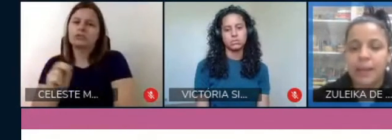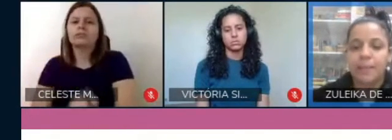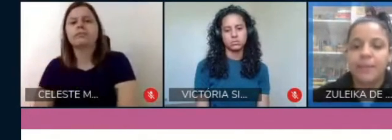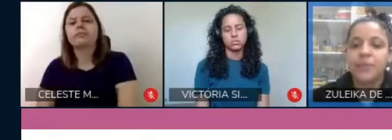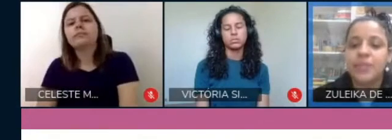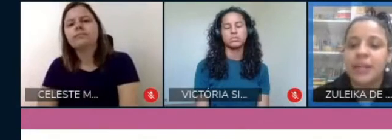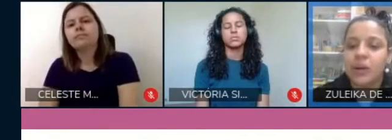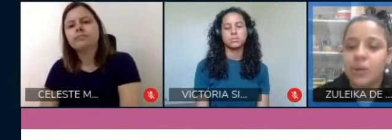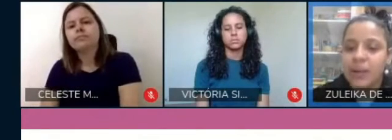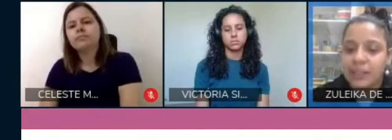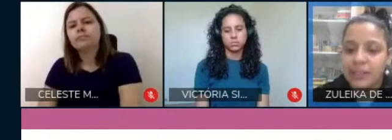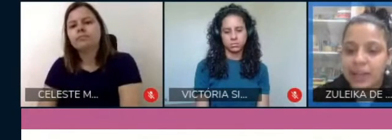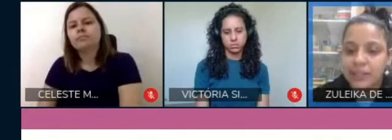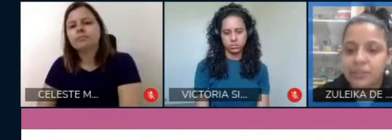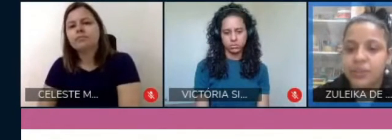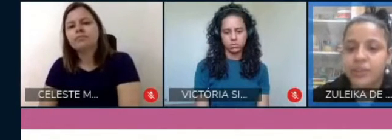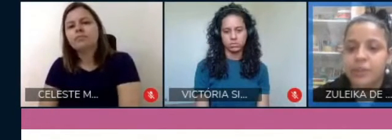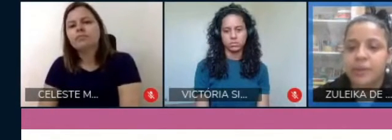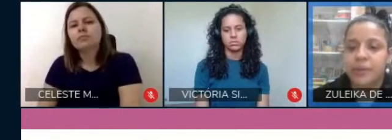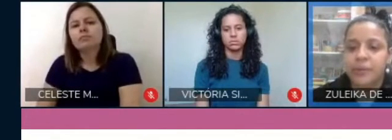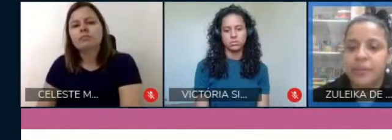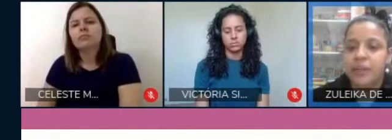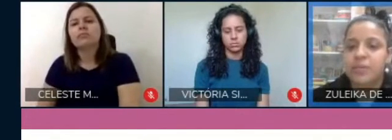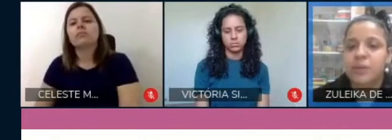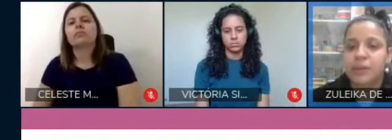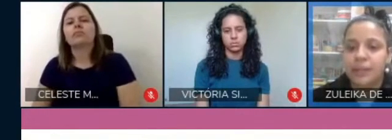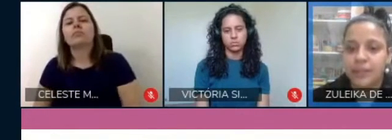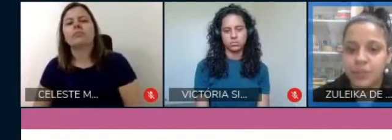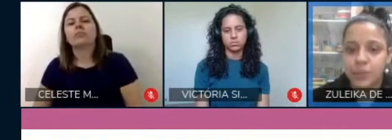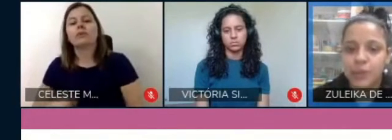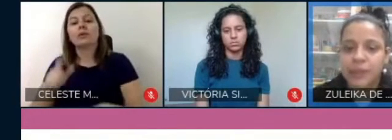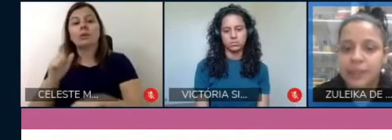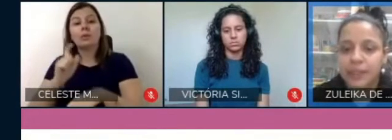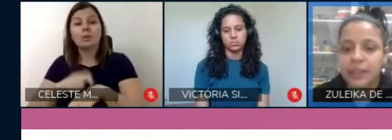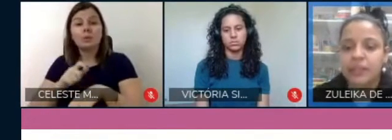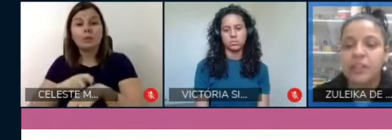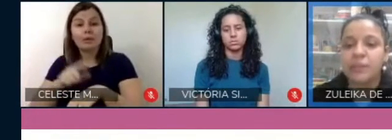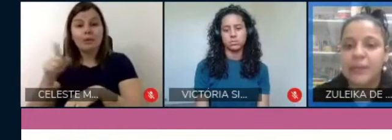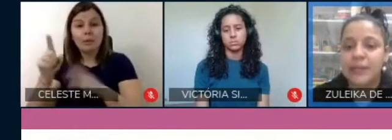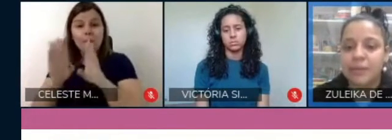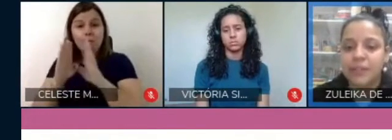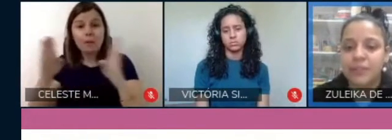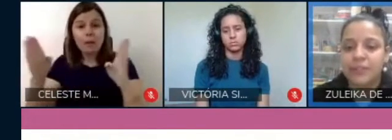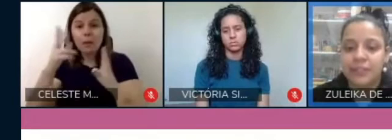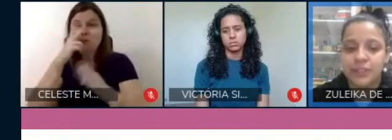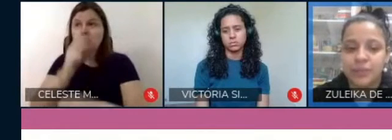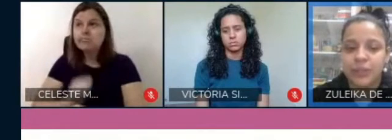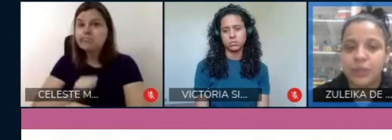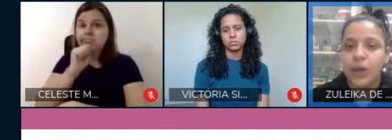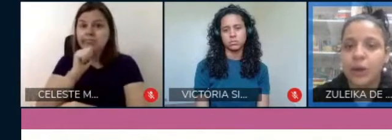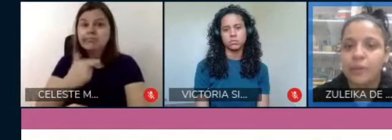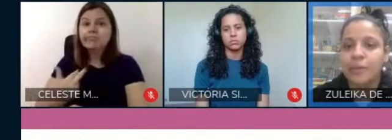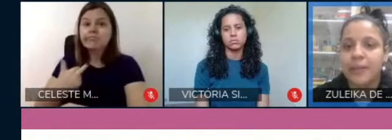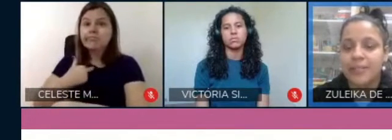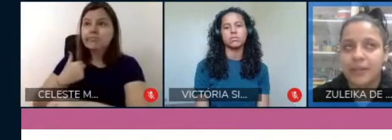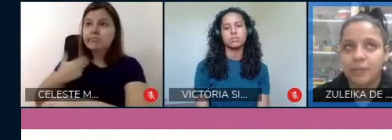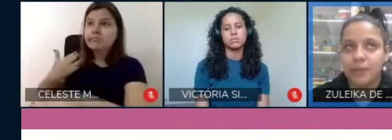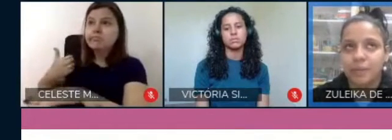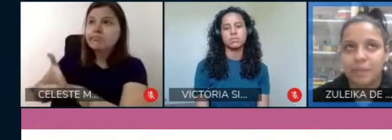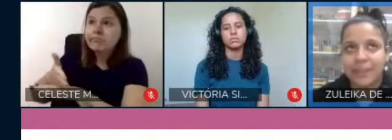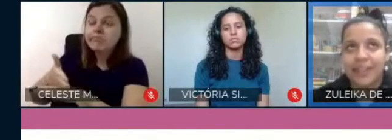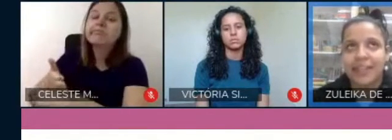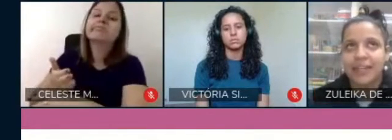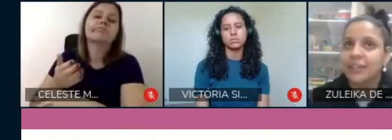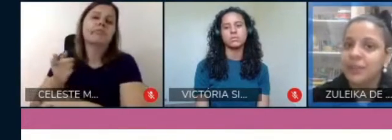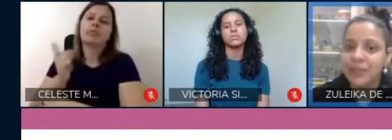período. Não será cobrada a taxa durante o período em que a biblioteca suspender temporariamente o atendimento. Como, por